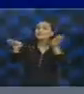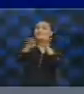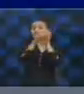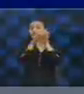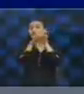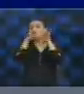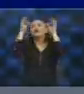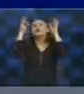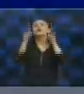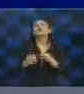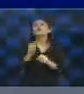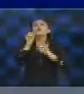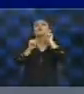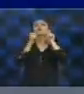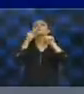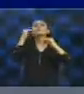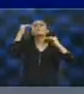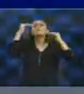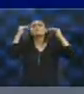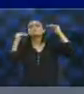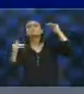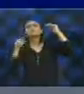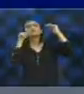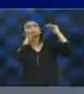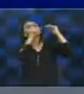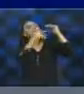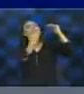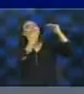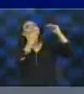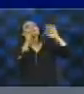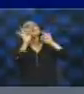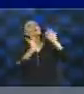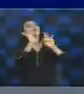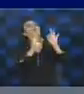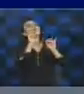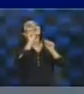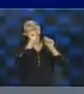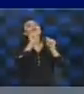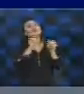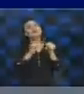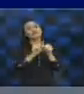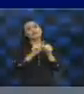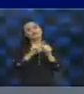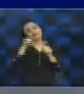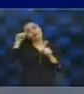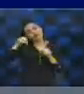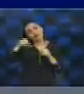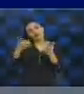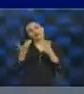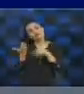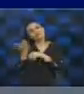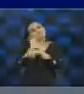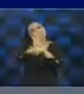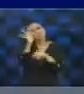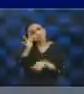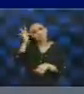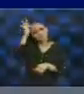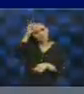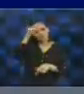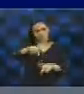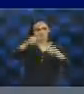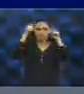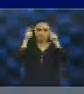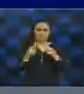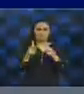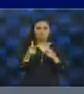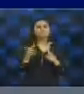o debate para fazer um balanço da tua administração, para fazer um balanço do que nós temos a oferecer para o futuro da cidade. Porque eu tenho muito medo